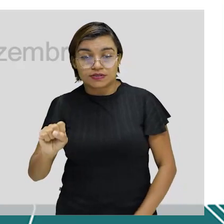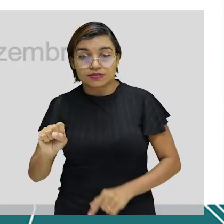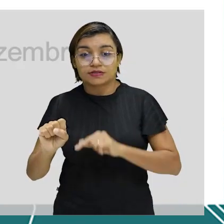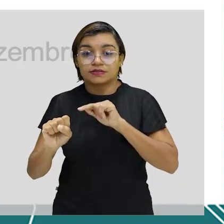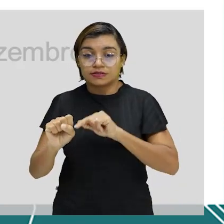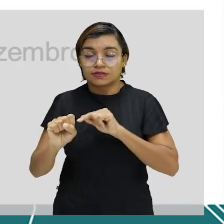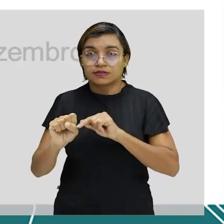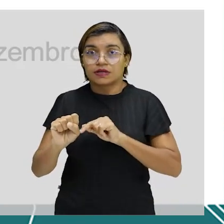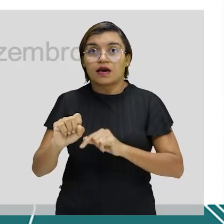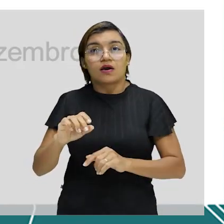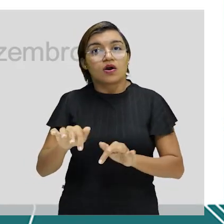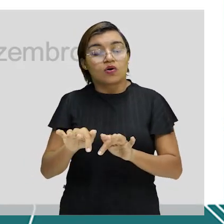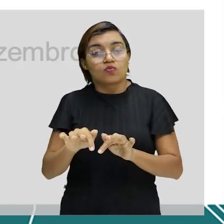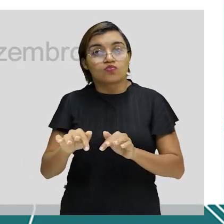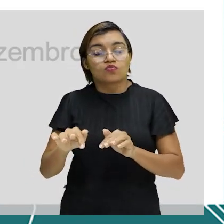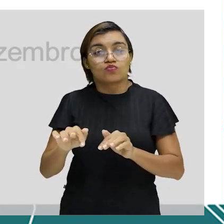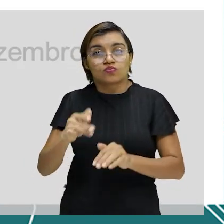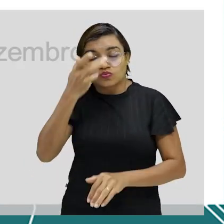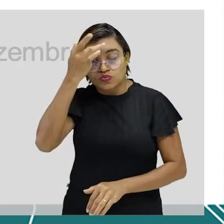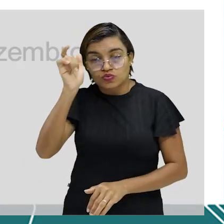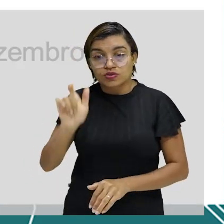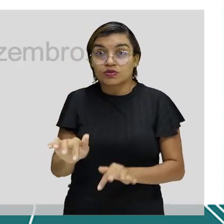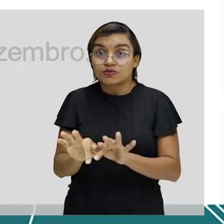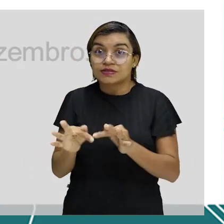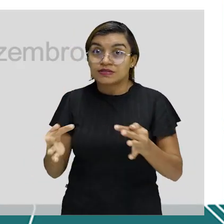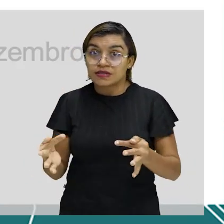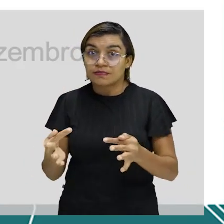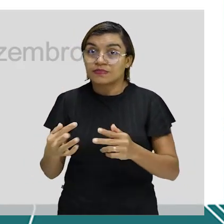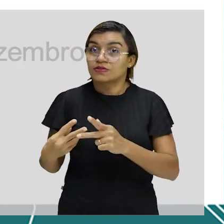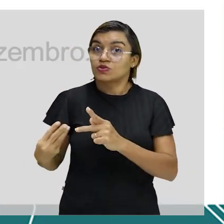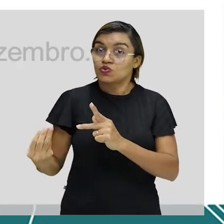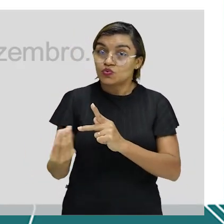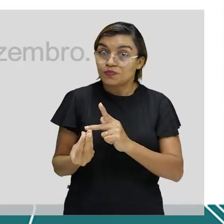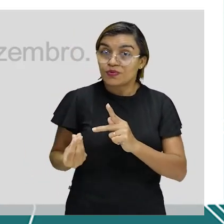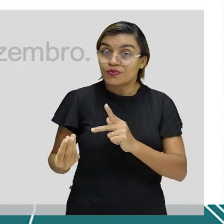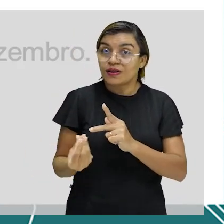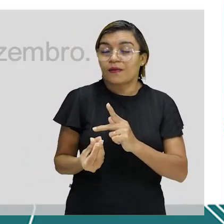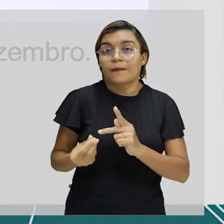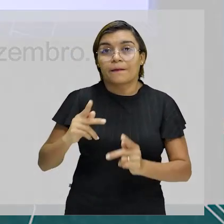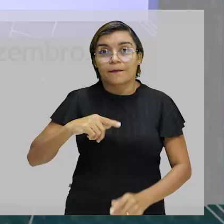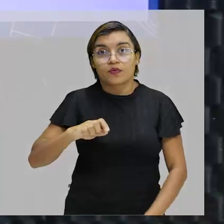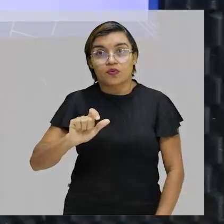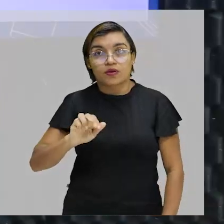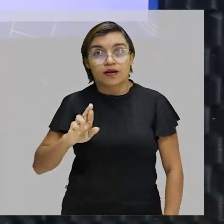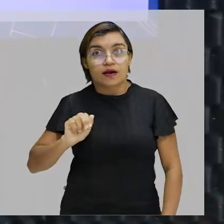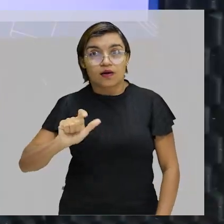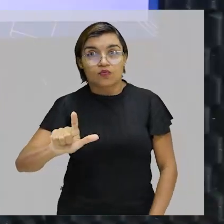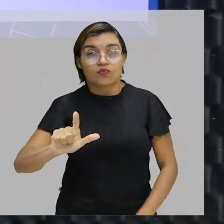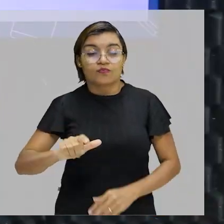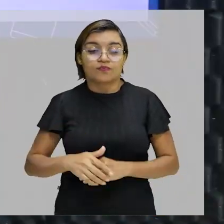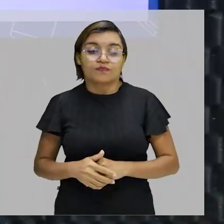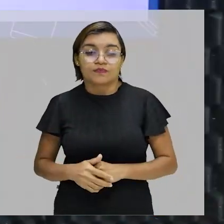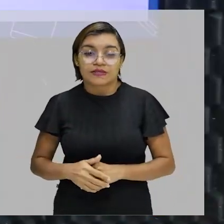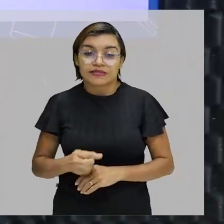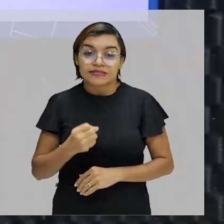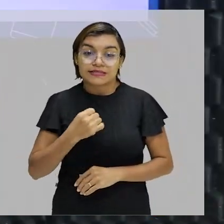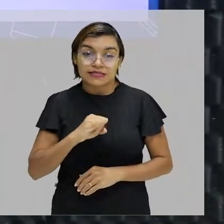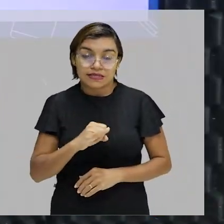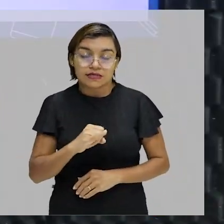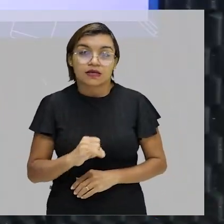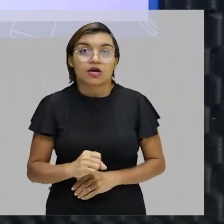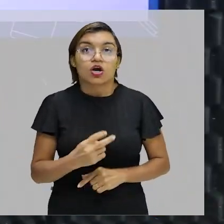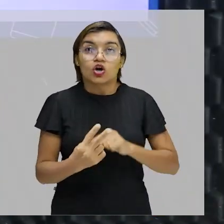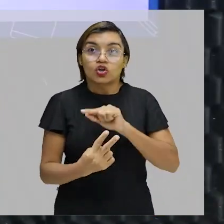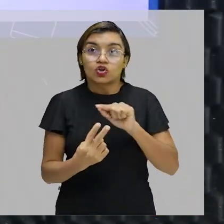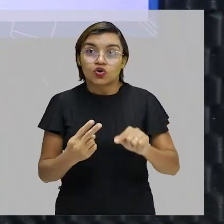sujeito simples no plural, tá, gente? Agora, se fosse aviões, 2 aviões e 1 helicóptero,